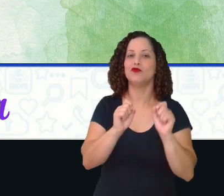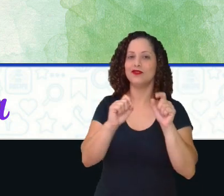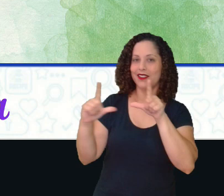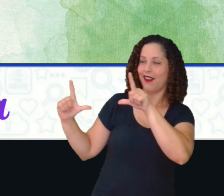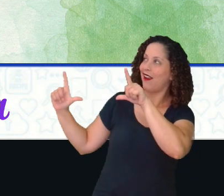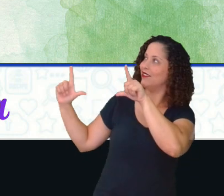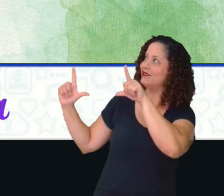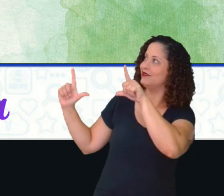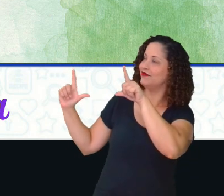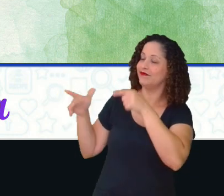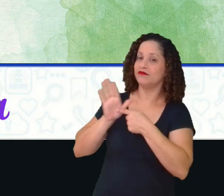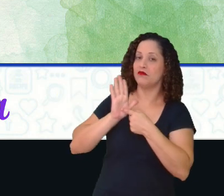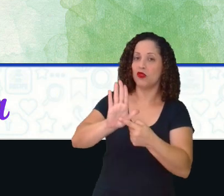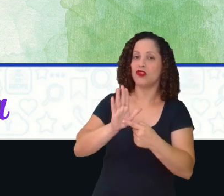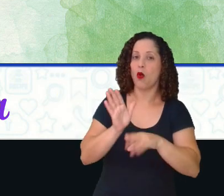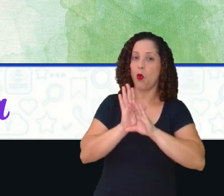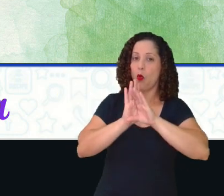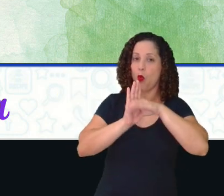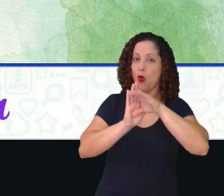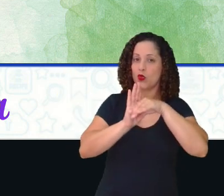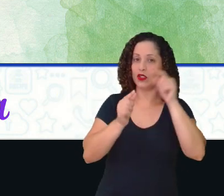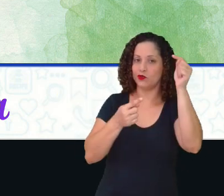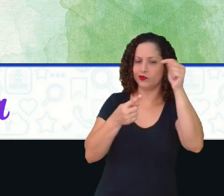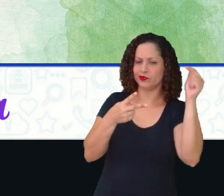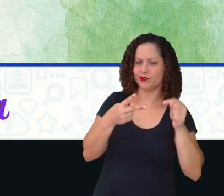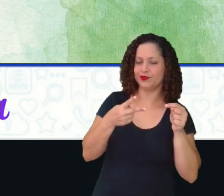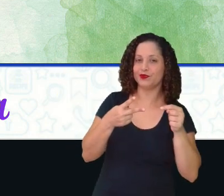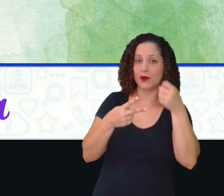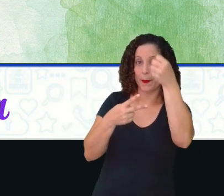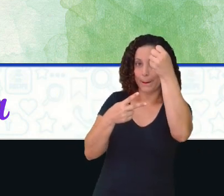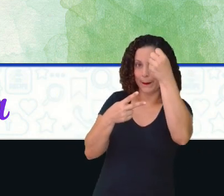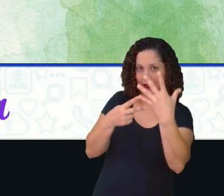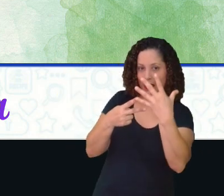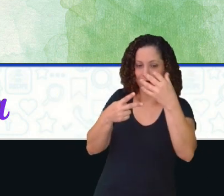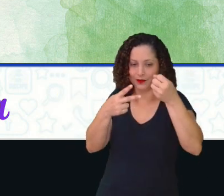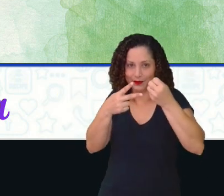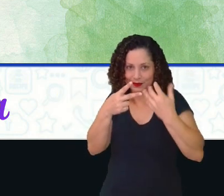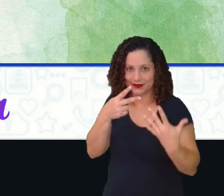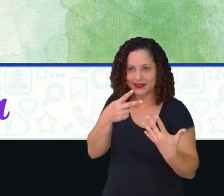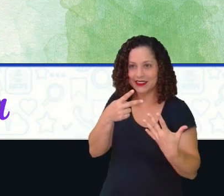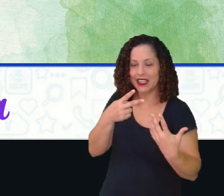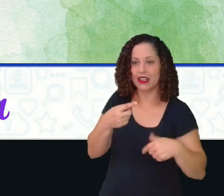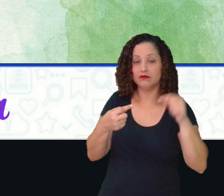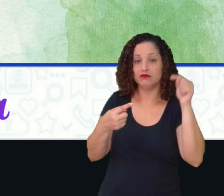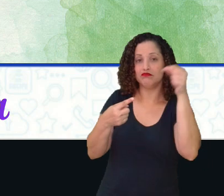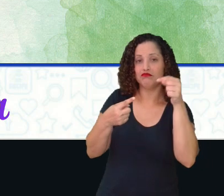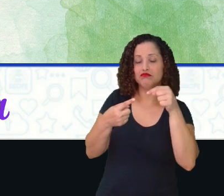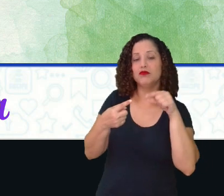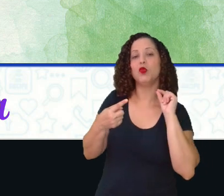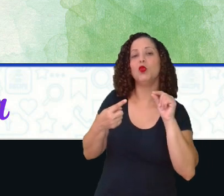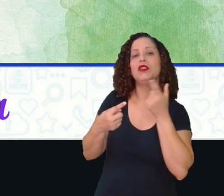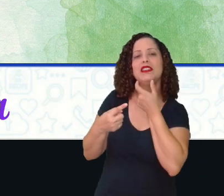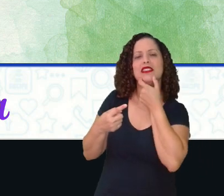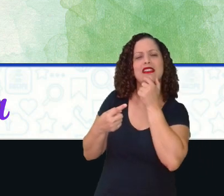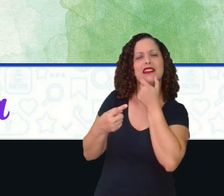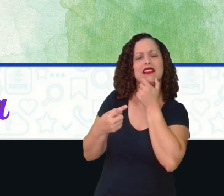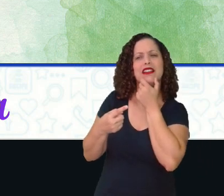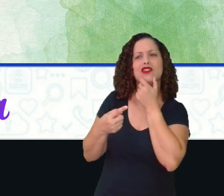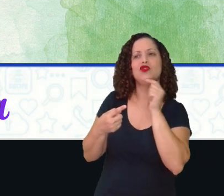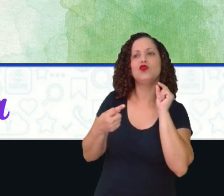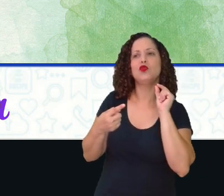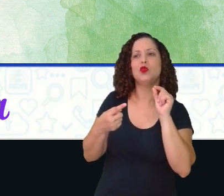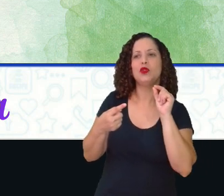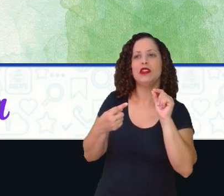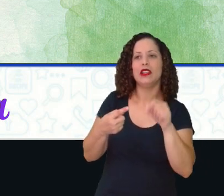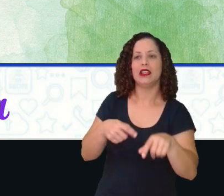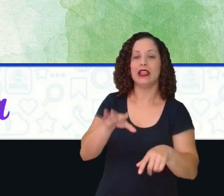com conceito dos dois tipos de artigo, definido e indefinido. Artigo definido em inglês é o the, tá?